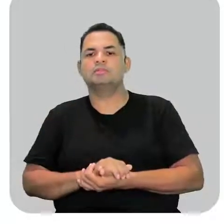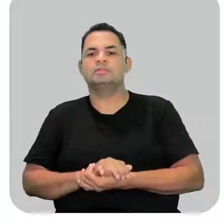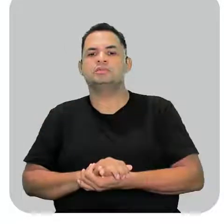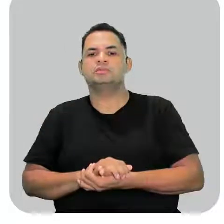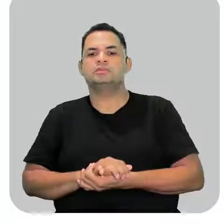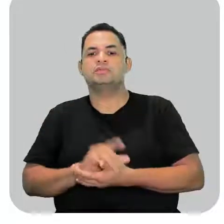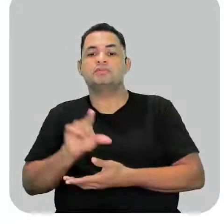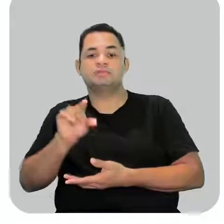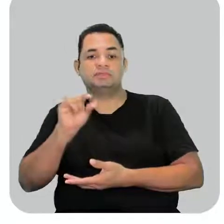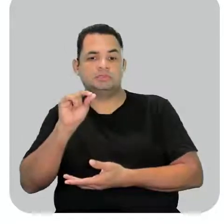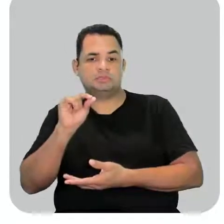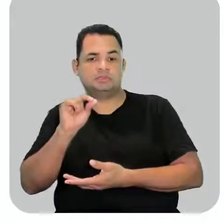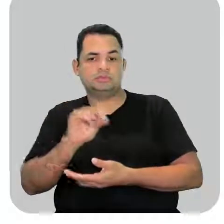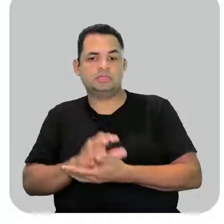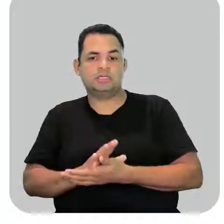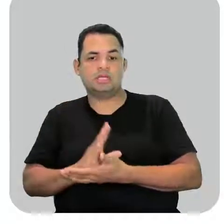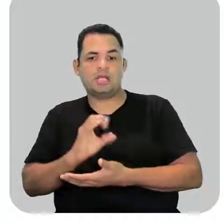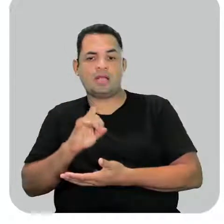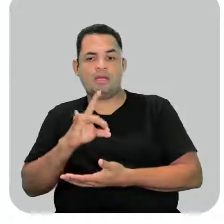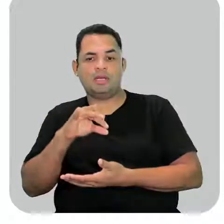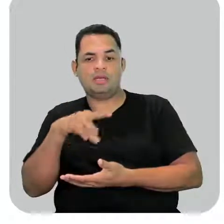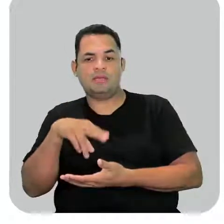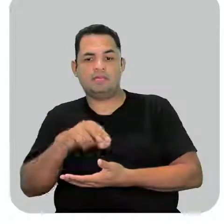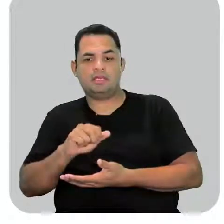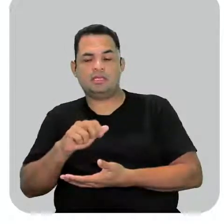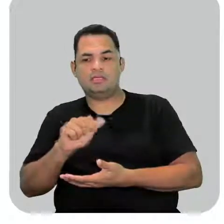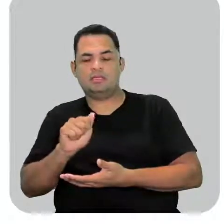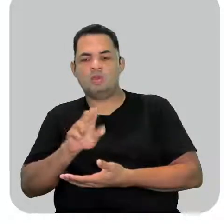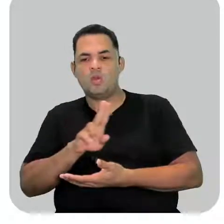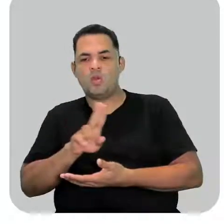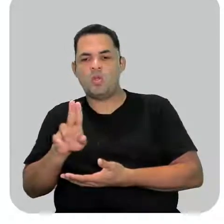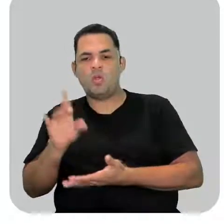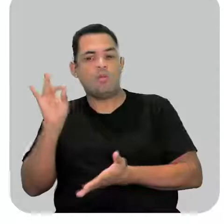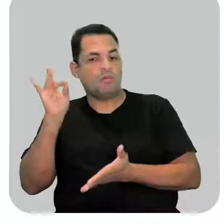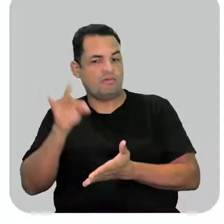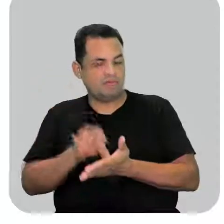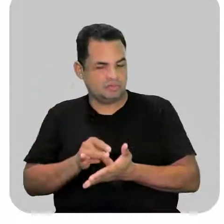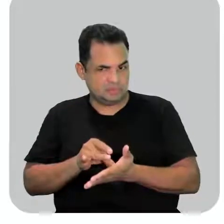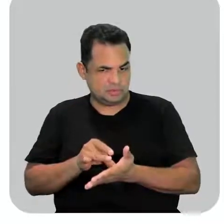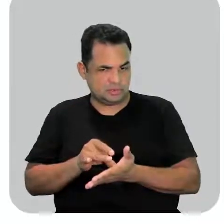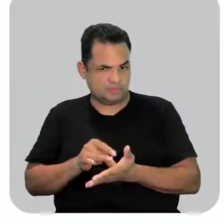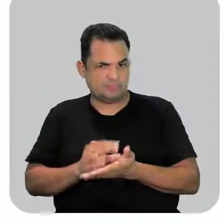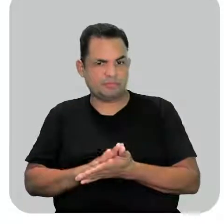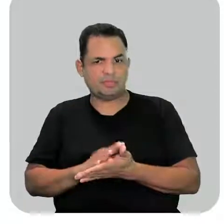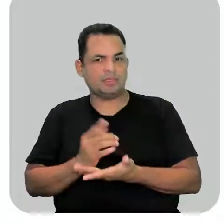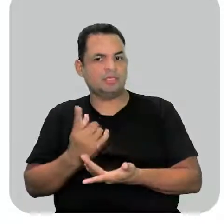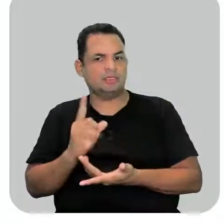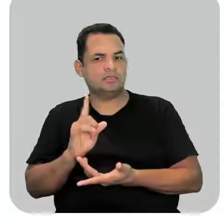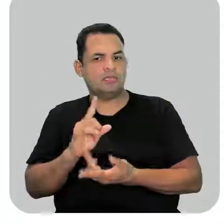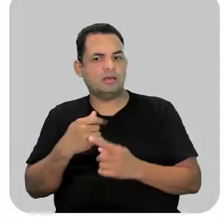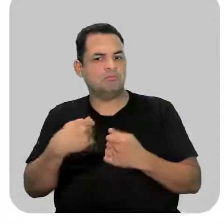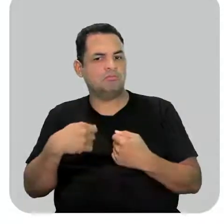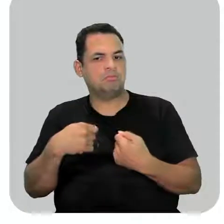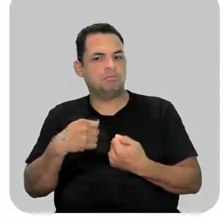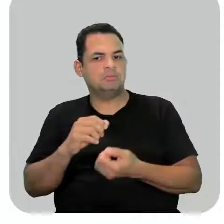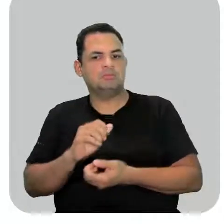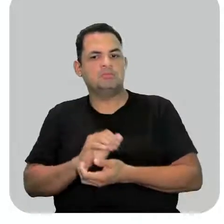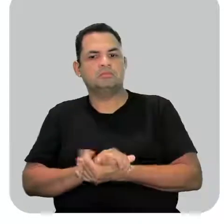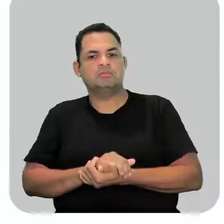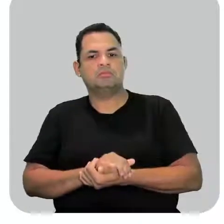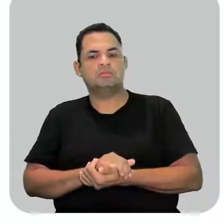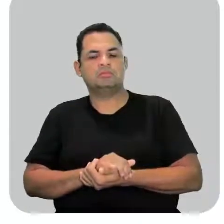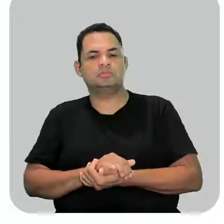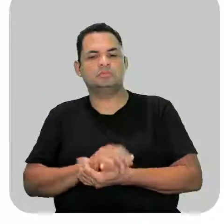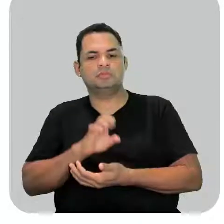prefere utilizar a terminação carbilamina, que é a nomenclatura oficial, aí você não coloca o azinho no final. Você vai usar o quê? O